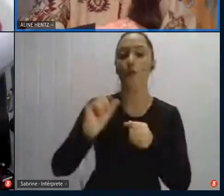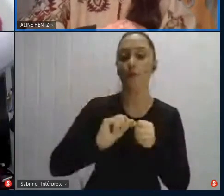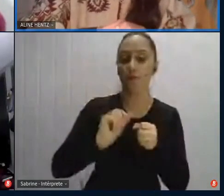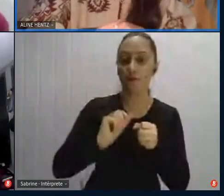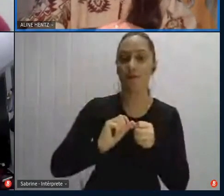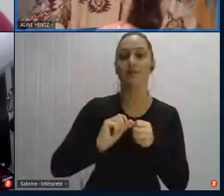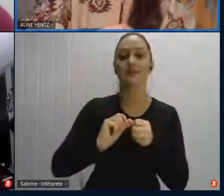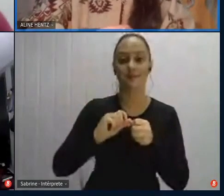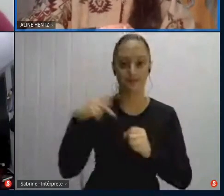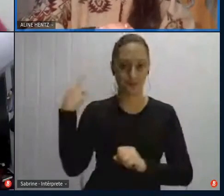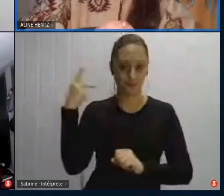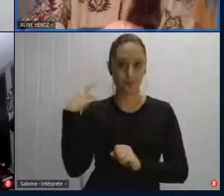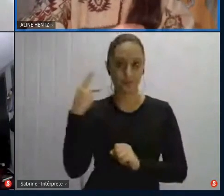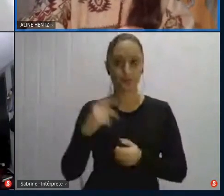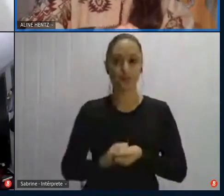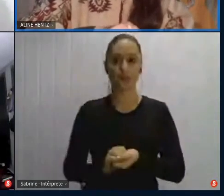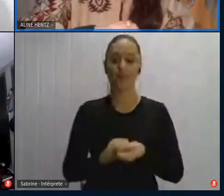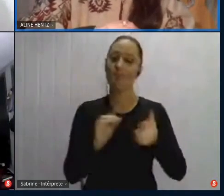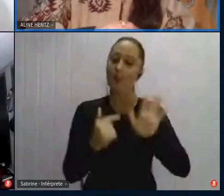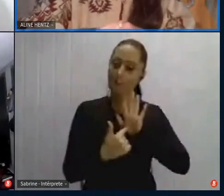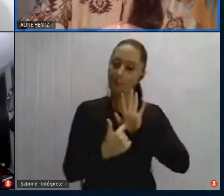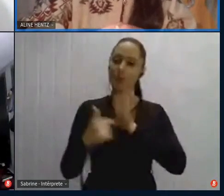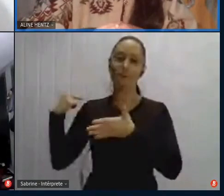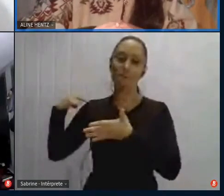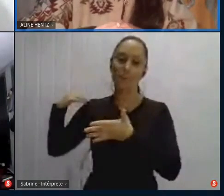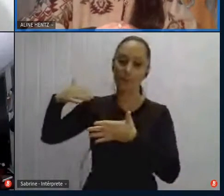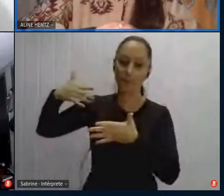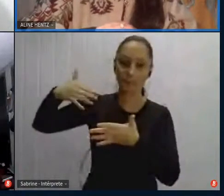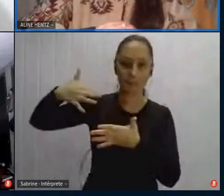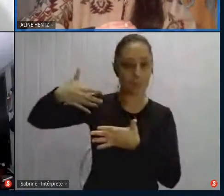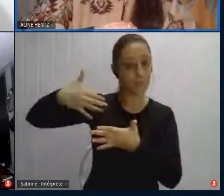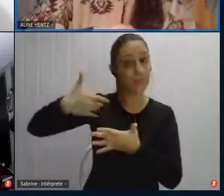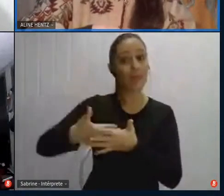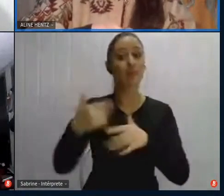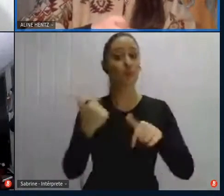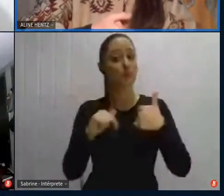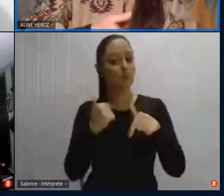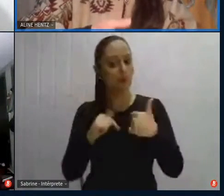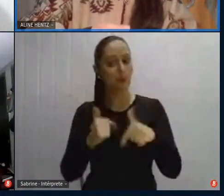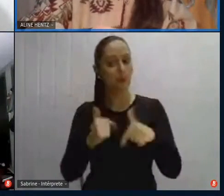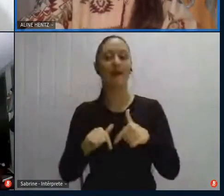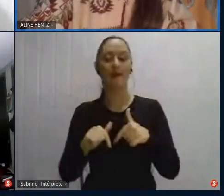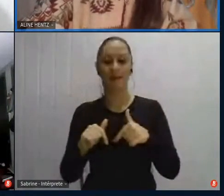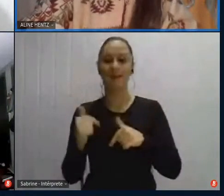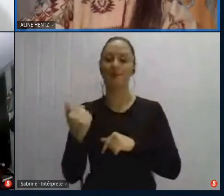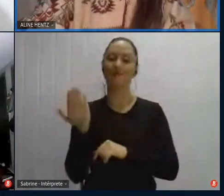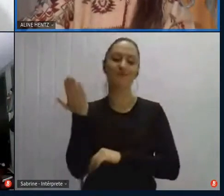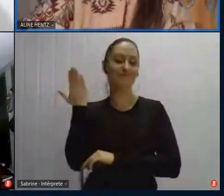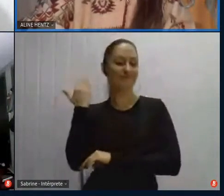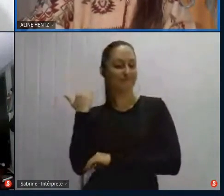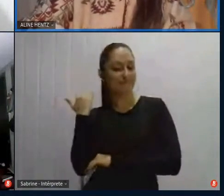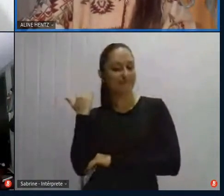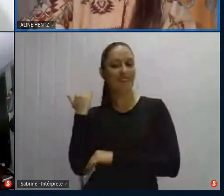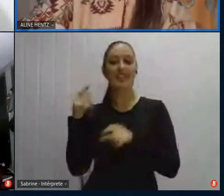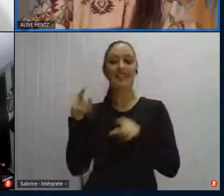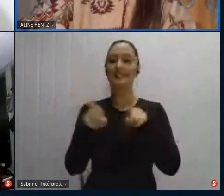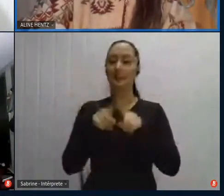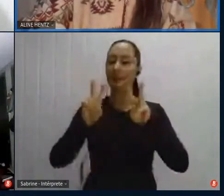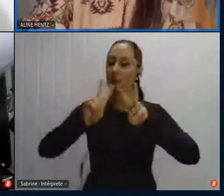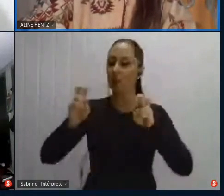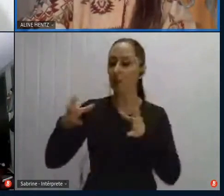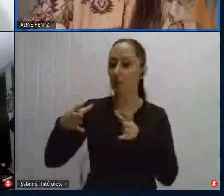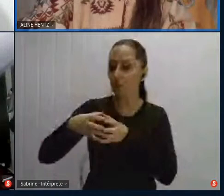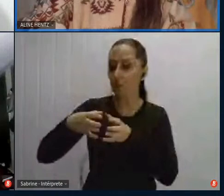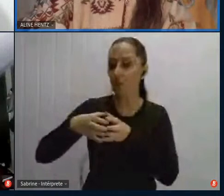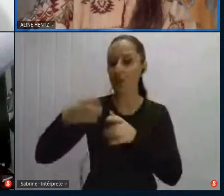trabalho anterior, assim, ao surgimento da política, né? De você, da equipe que trabalhava na reitoria já nisso,